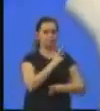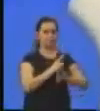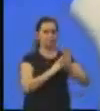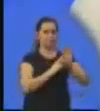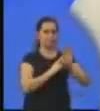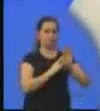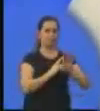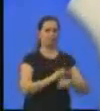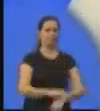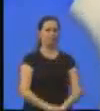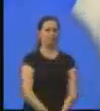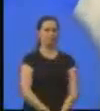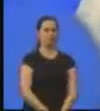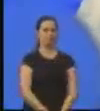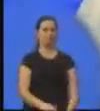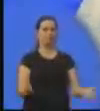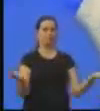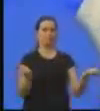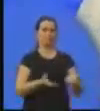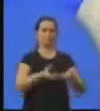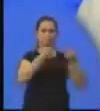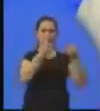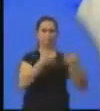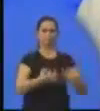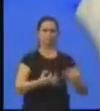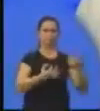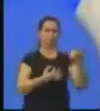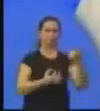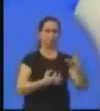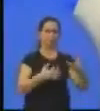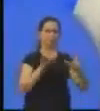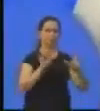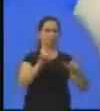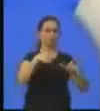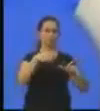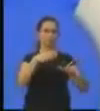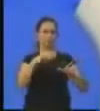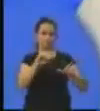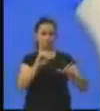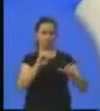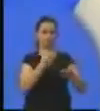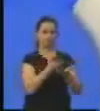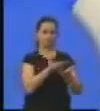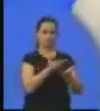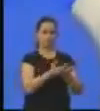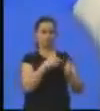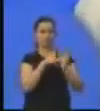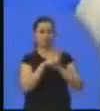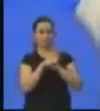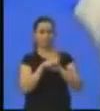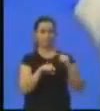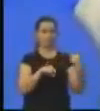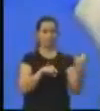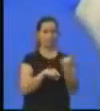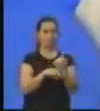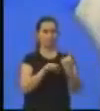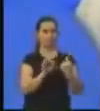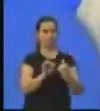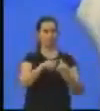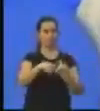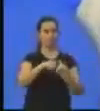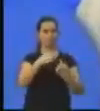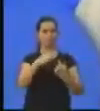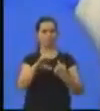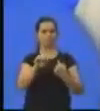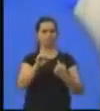B. Vamos agora a uma outra função do nosso estudo. Nós vamos estudar um pouquinho a função seno. Vamos